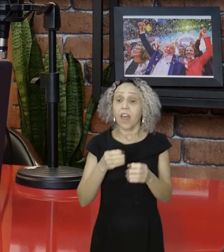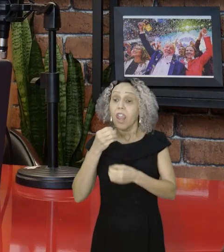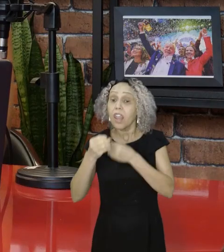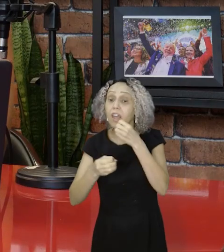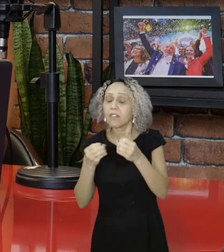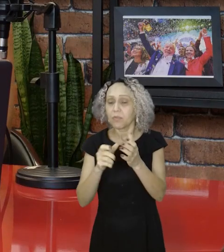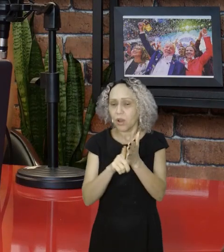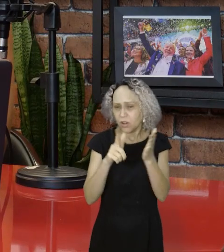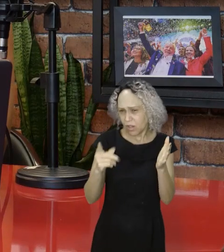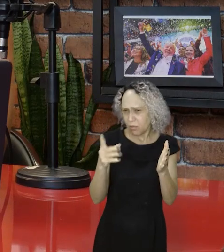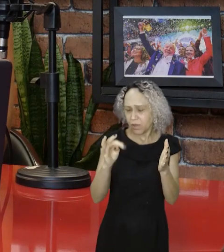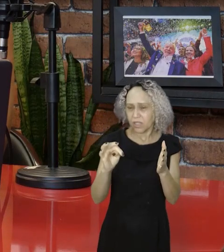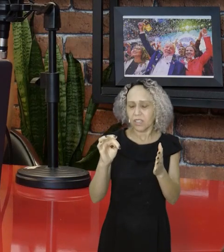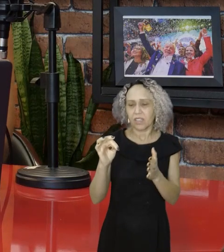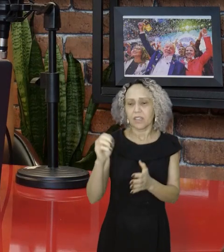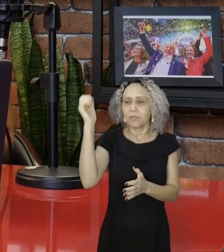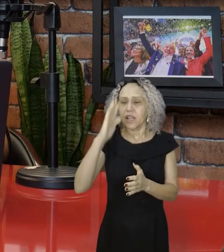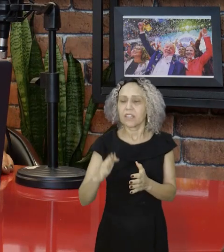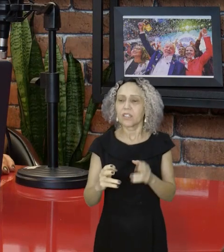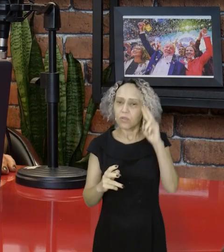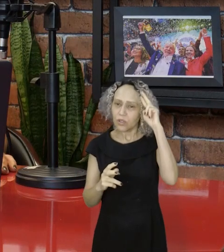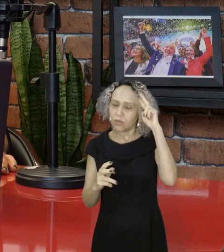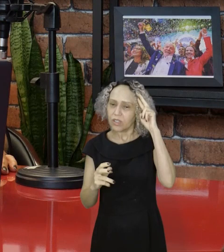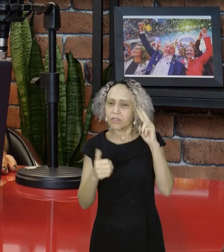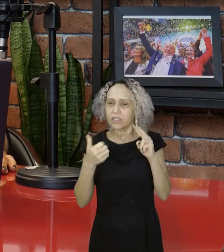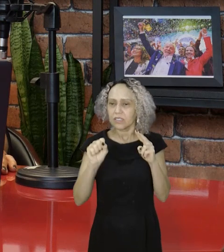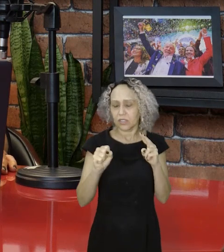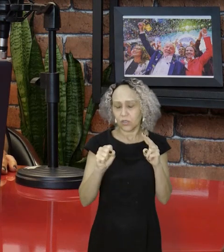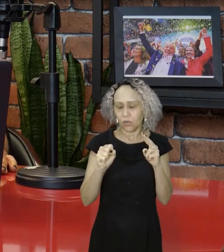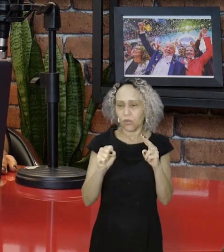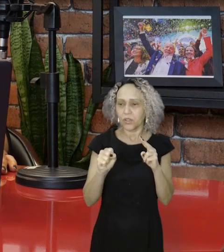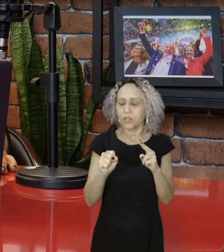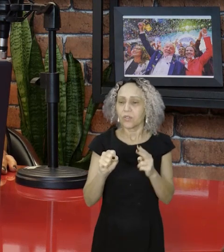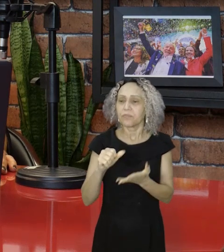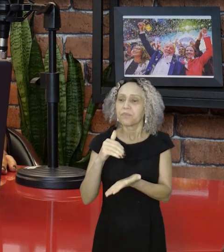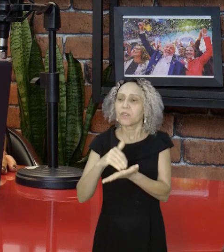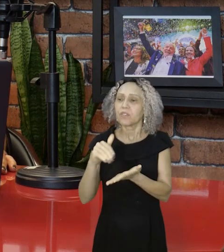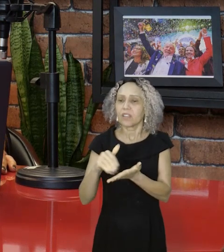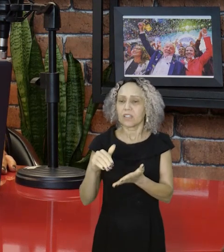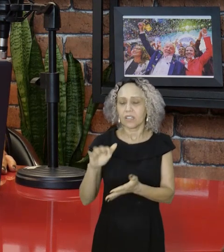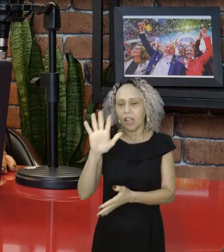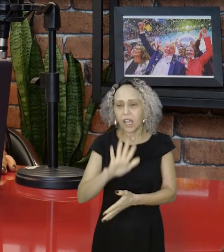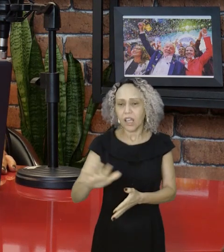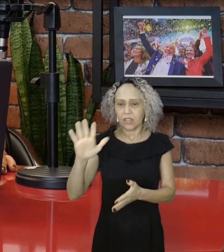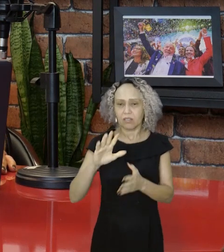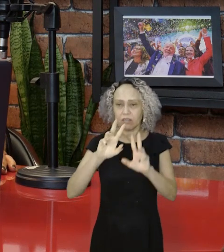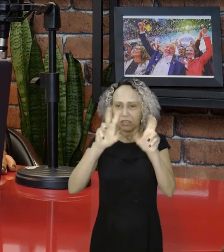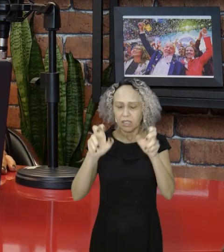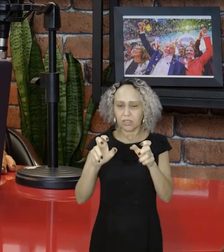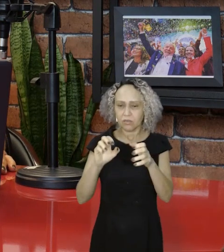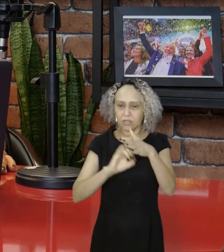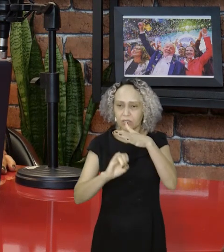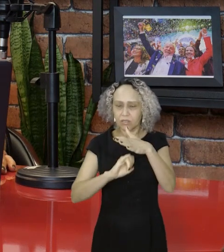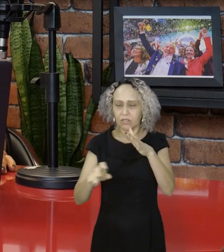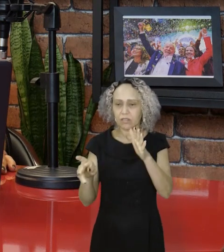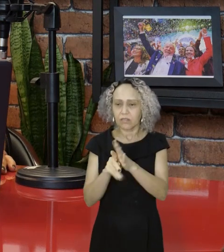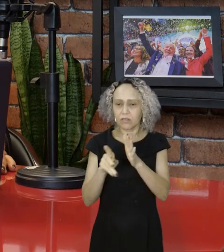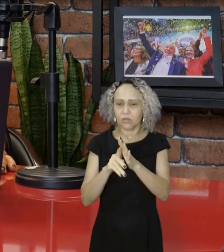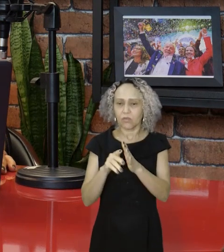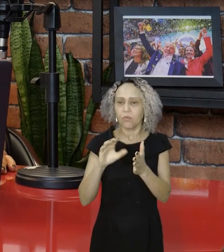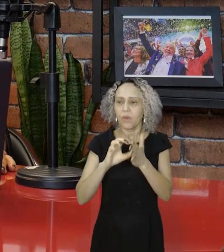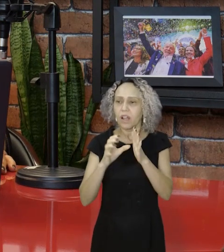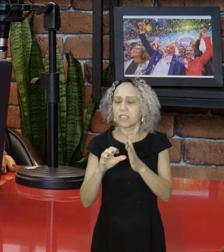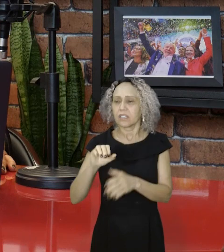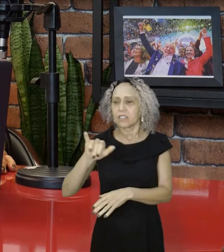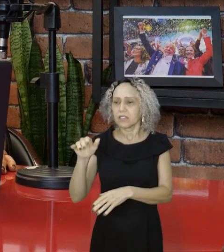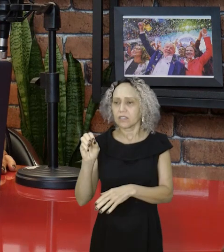Em entrevista para o jornal PT Brasil na segunda-feira, dia 18, o secretário nacional de Assuntos Institucionais do partido,